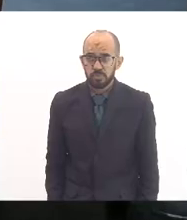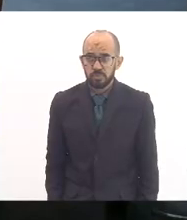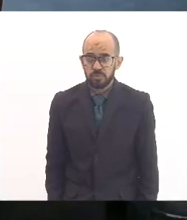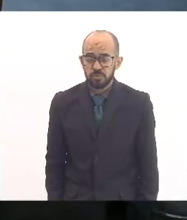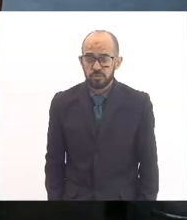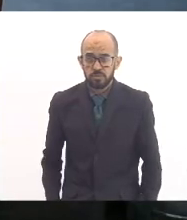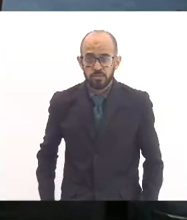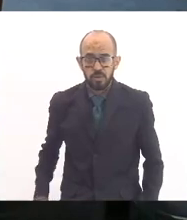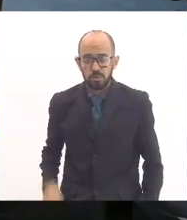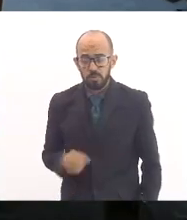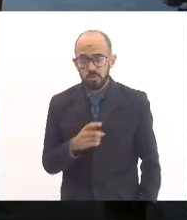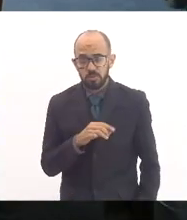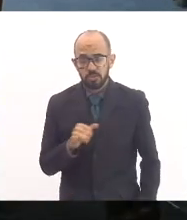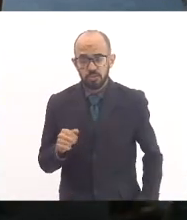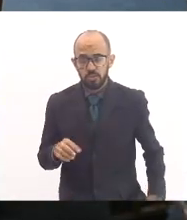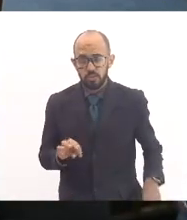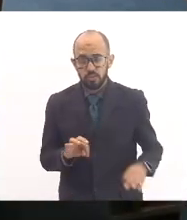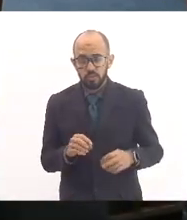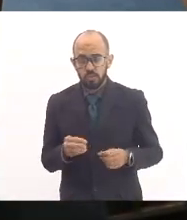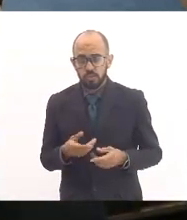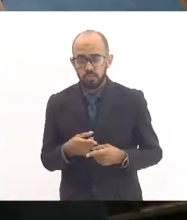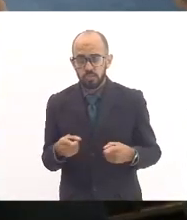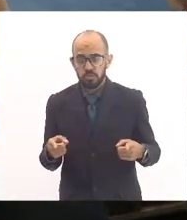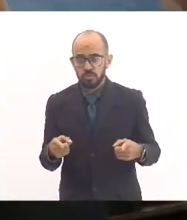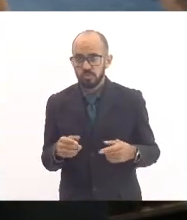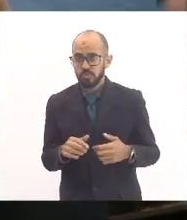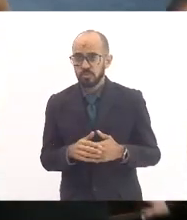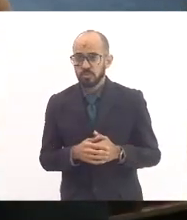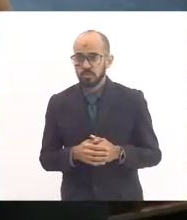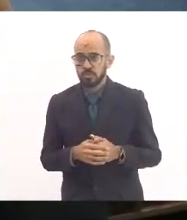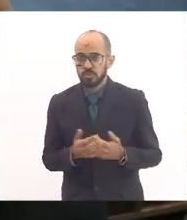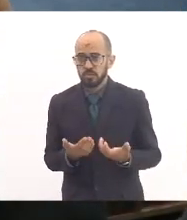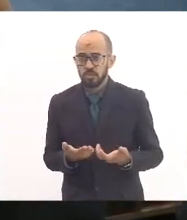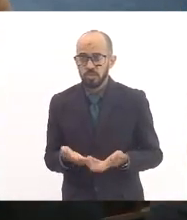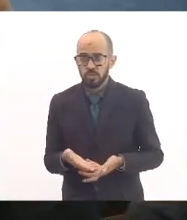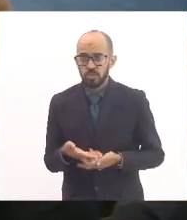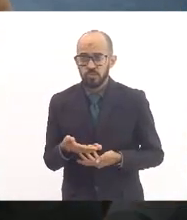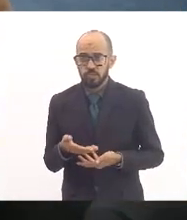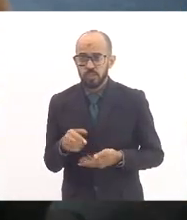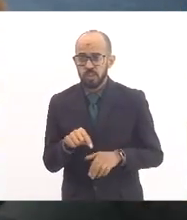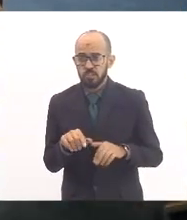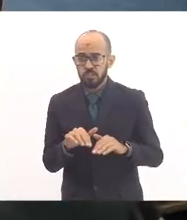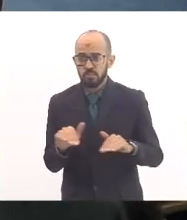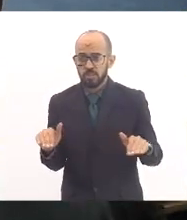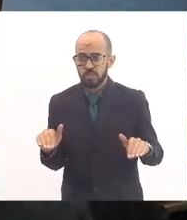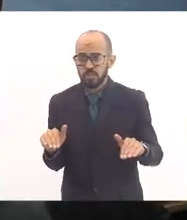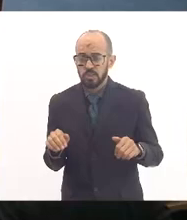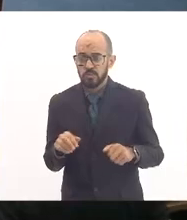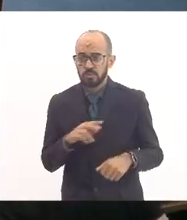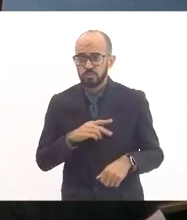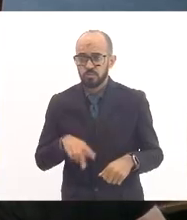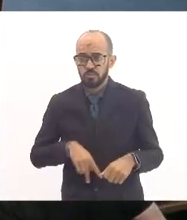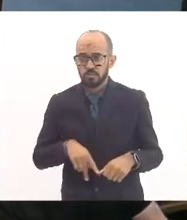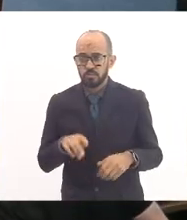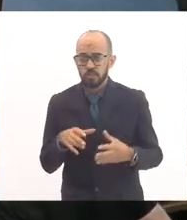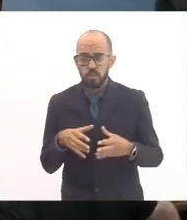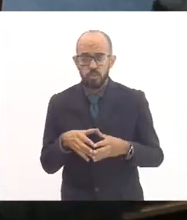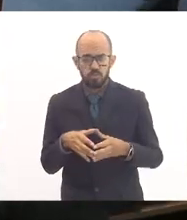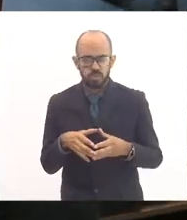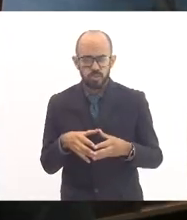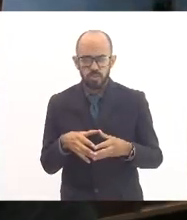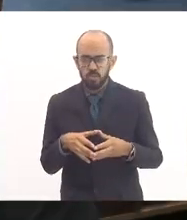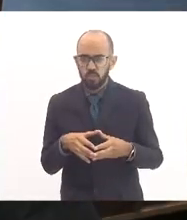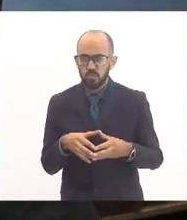Oi bom dia bom dia a todos Quero convidar para composição da mesa aqui o presidente da Comissão